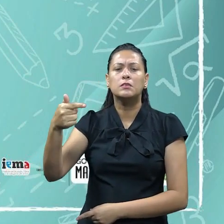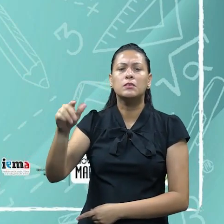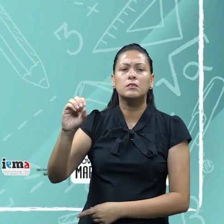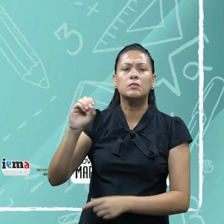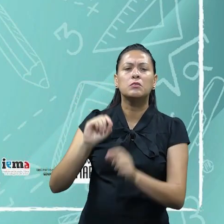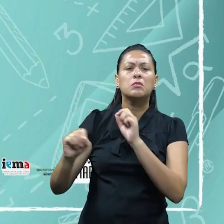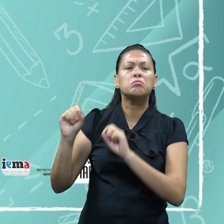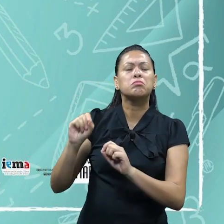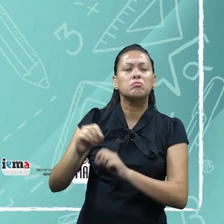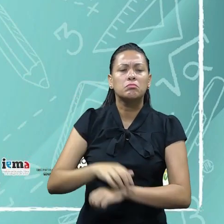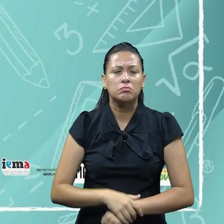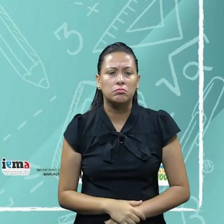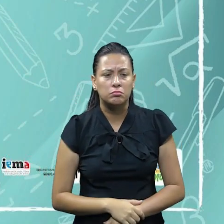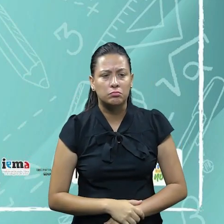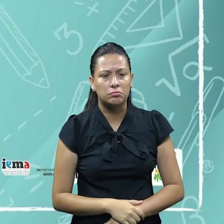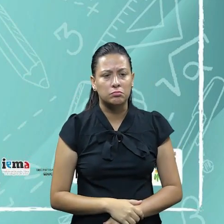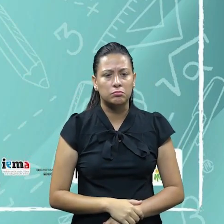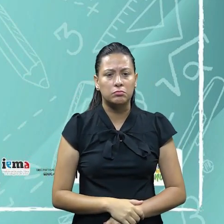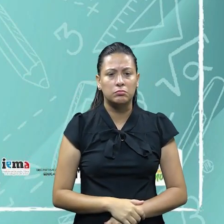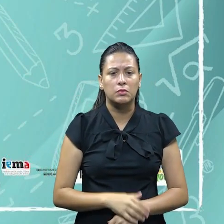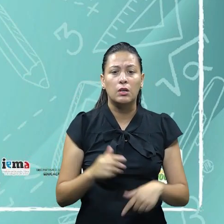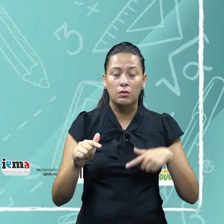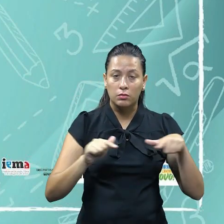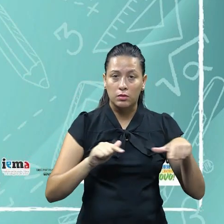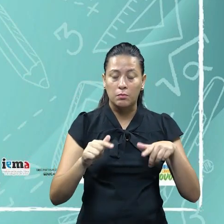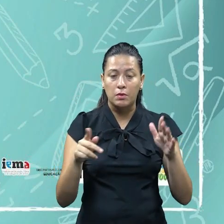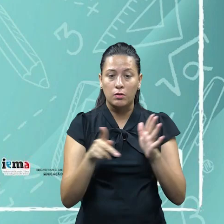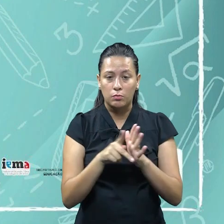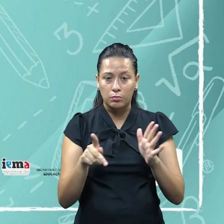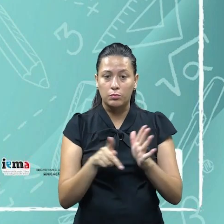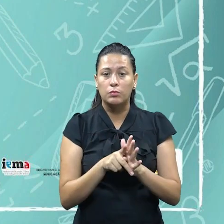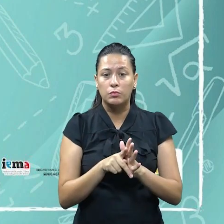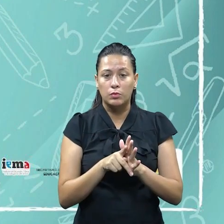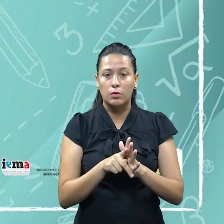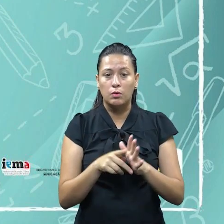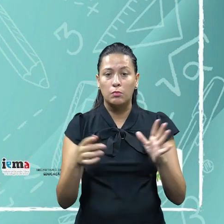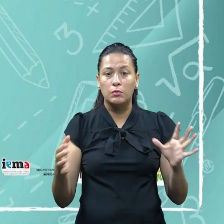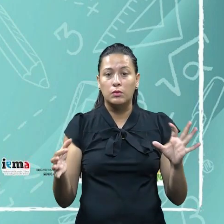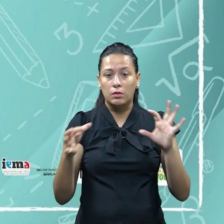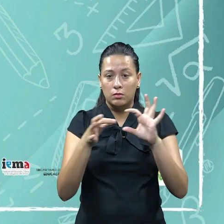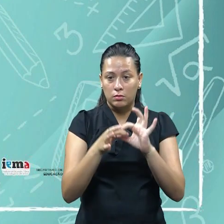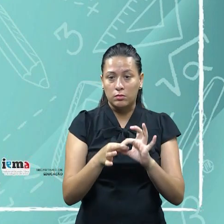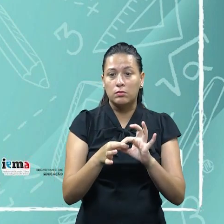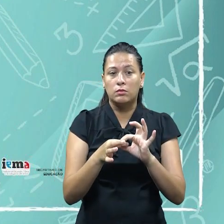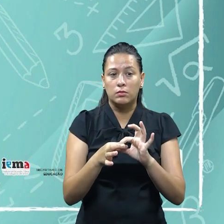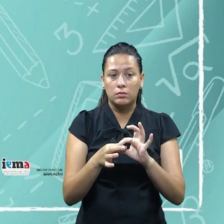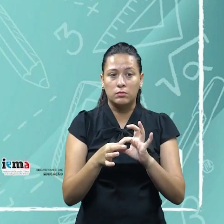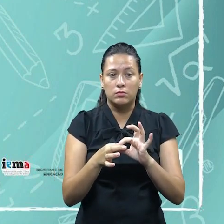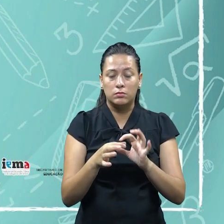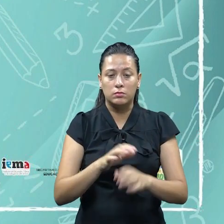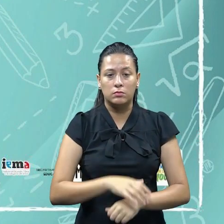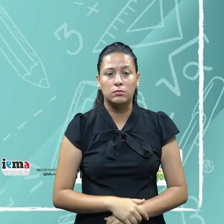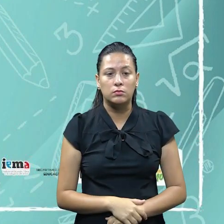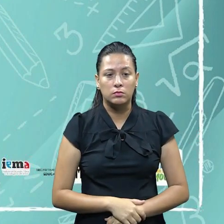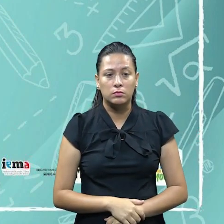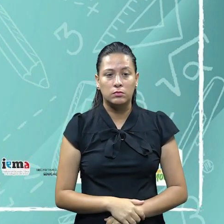A equipotencialização é o procedimento que consiste na interligação de